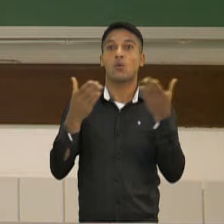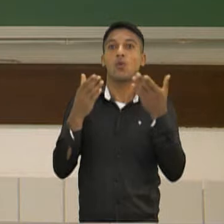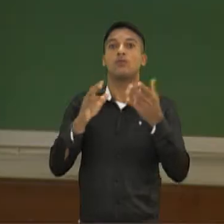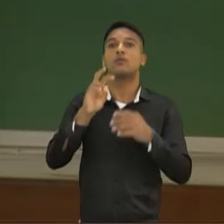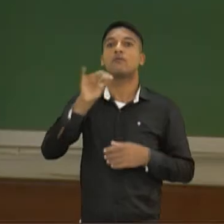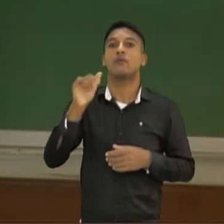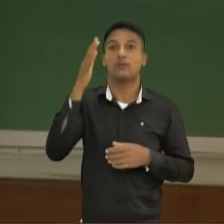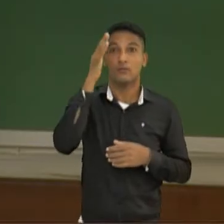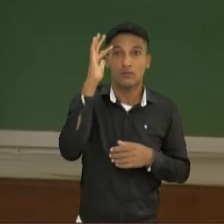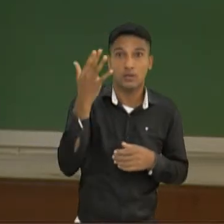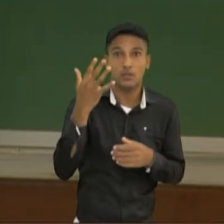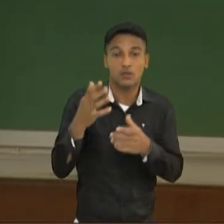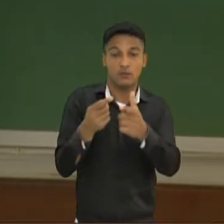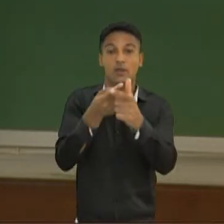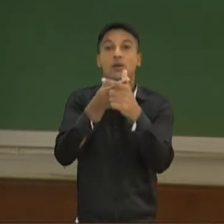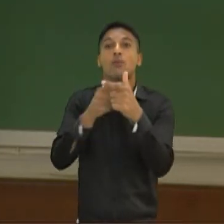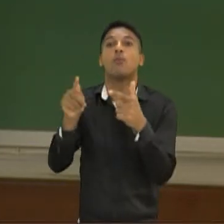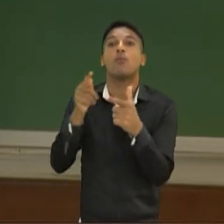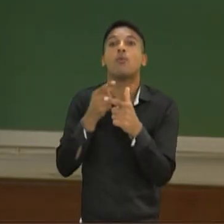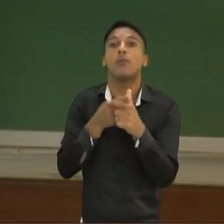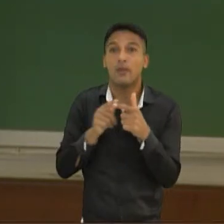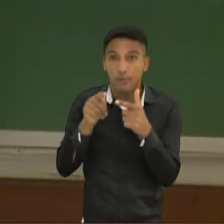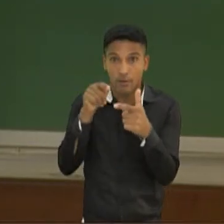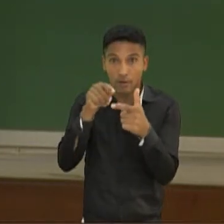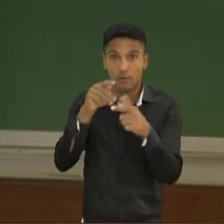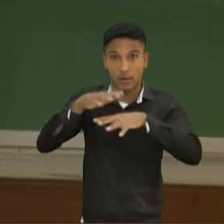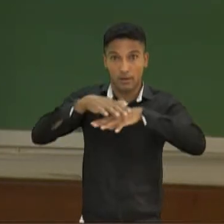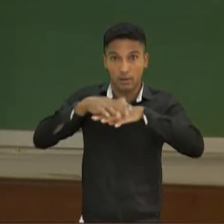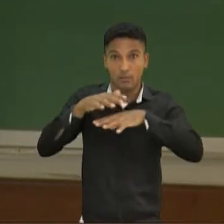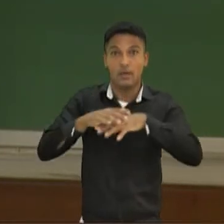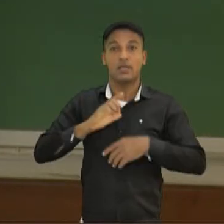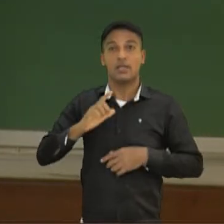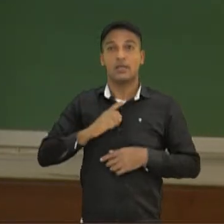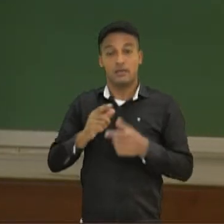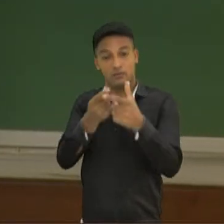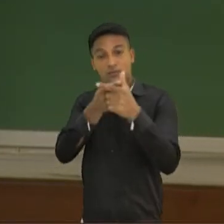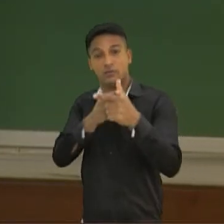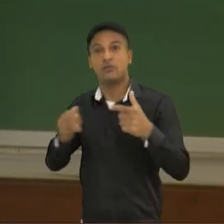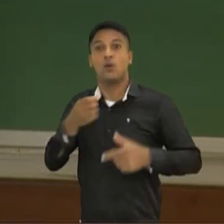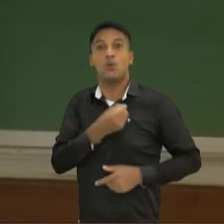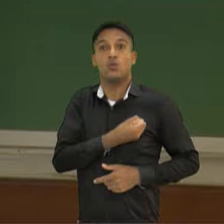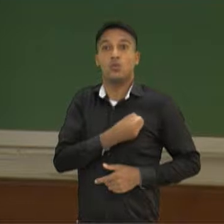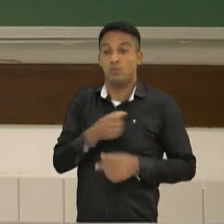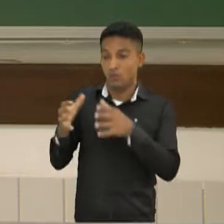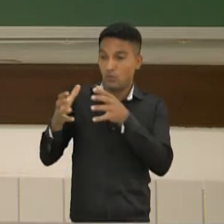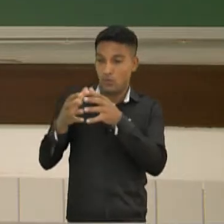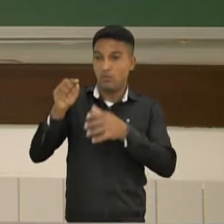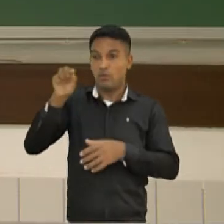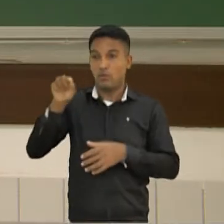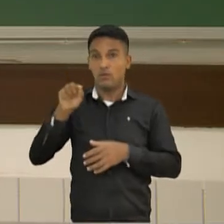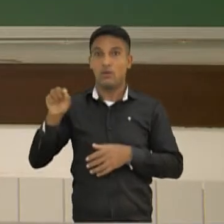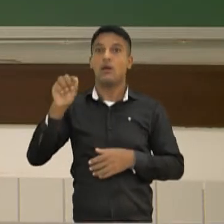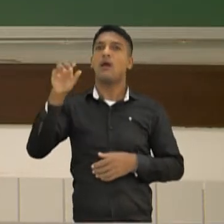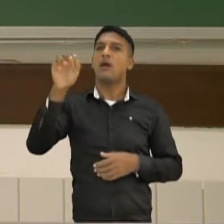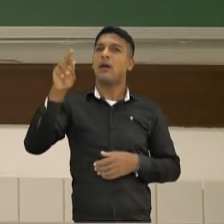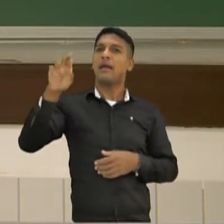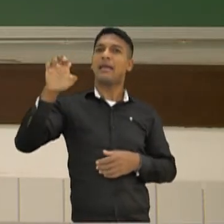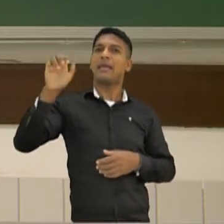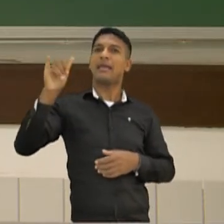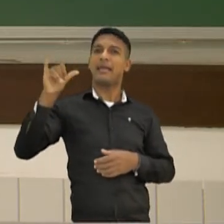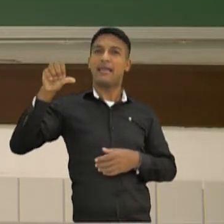resolver situações, problemas que envolvem divisão com os números reais. Que será que são números